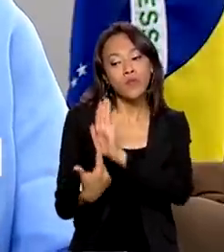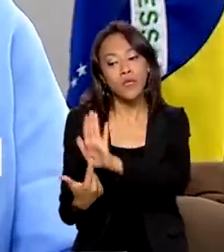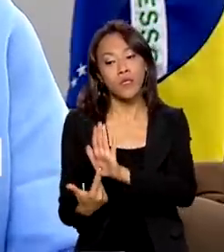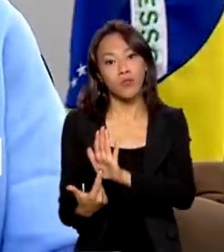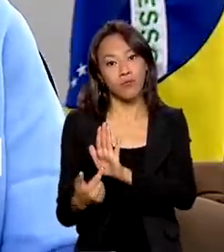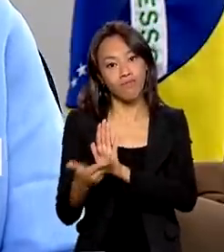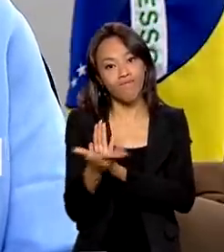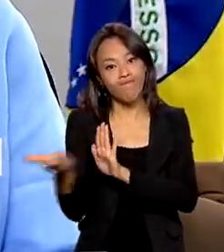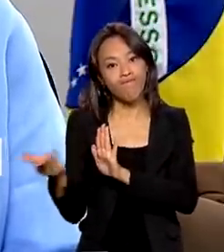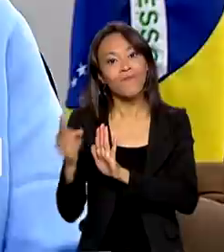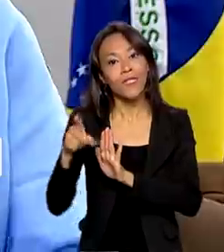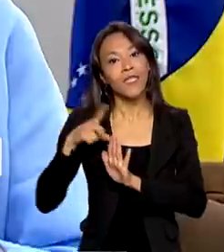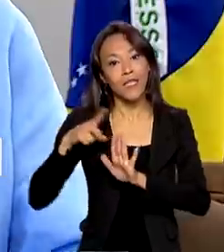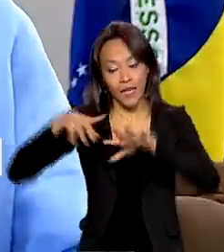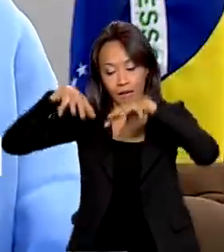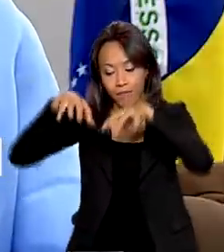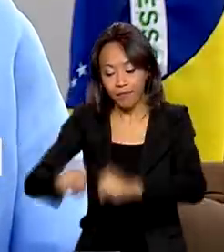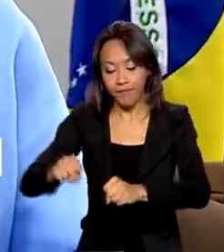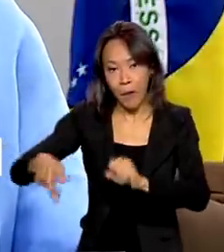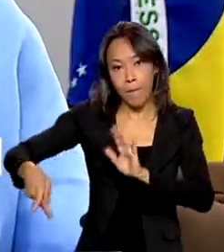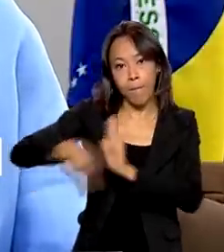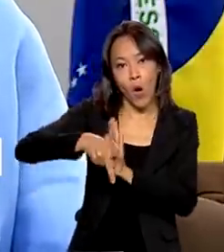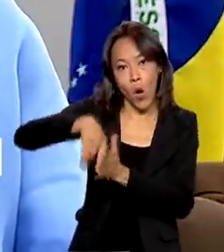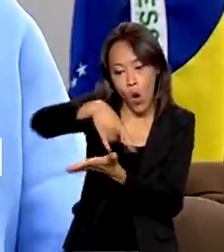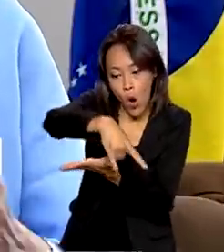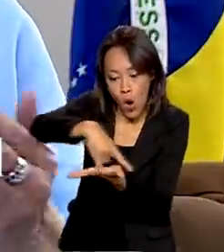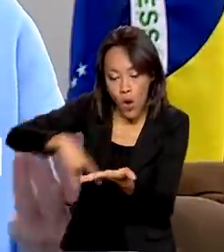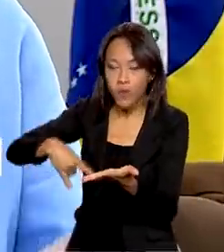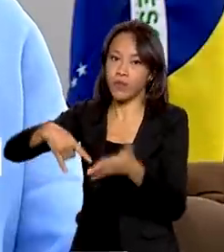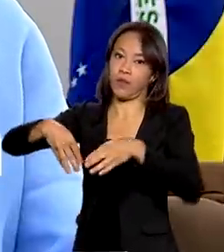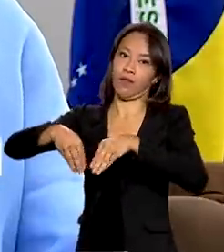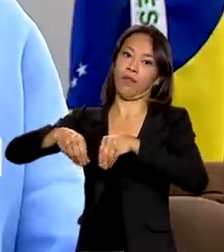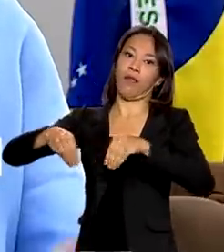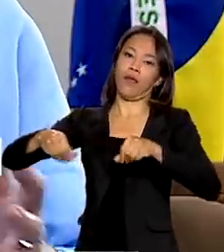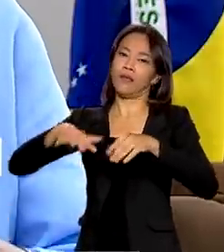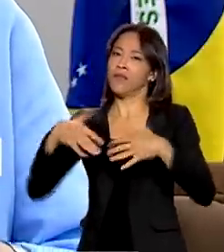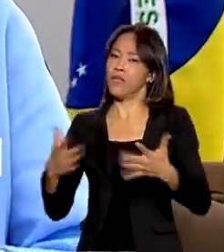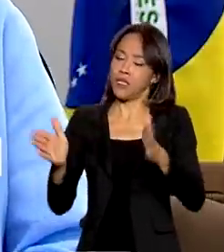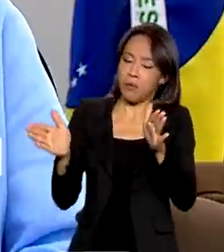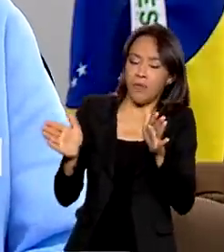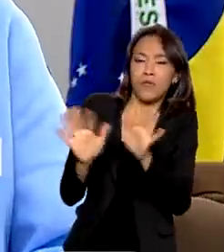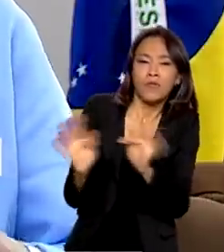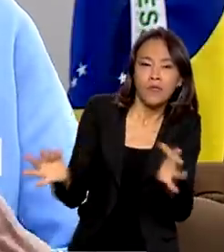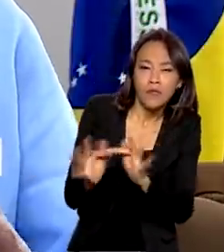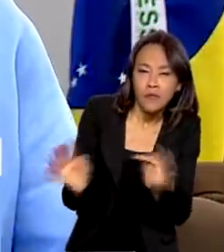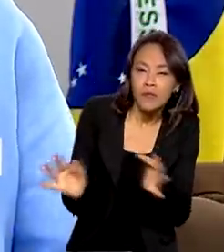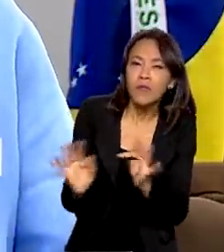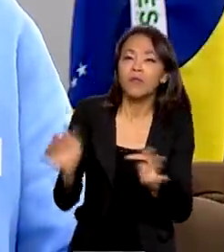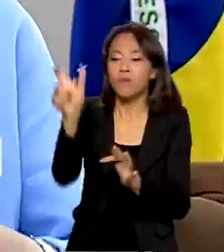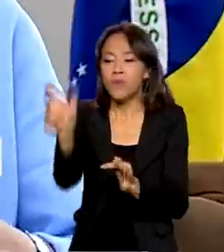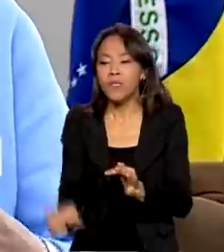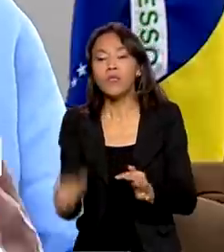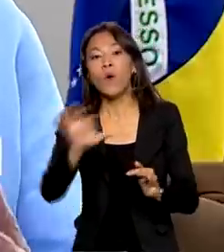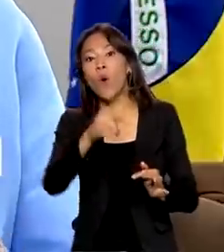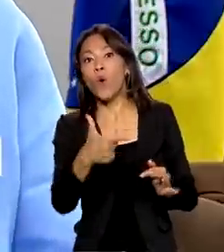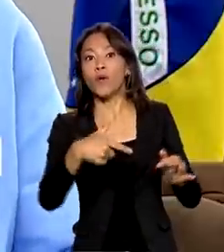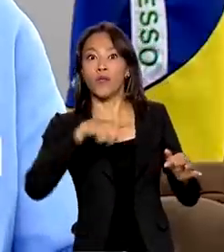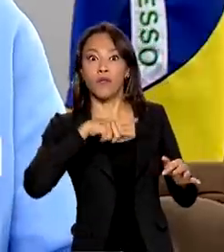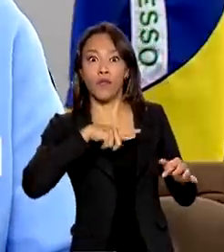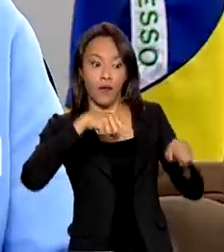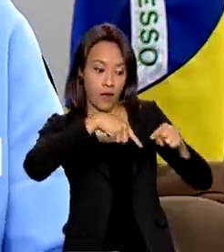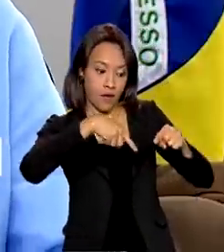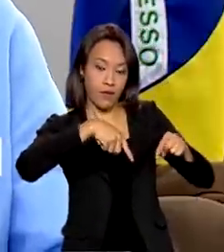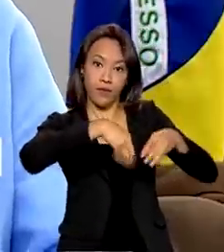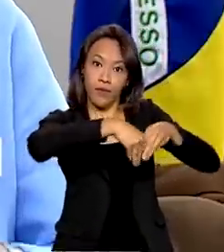ele que é fundamental que a titulação a regularização fundiária seja para o pequeno ou para aqueles que têm terras públicas